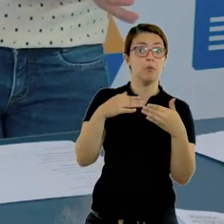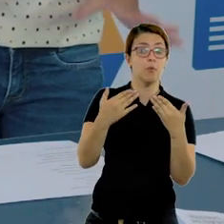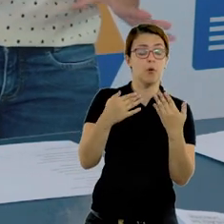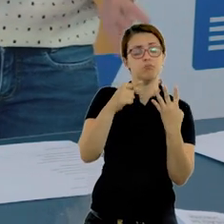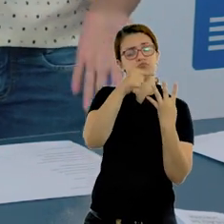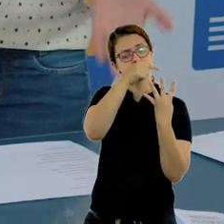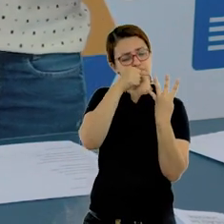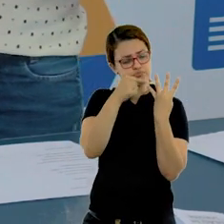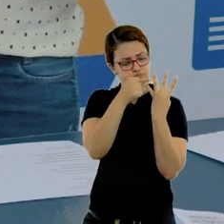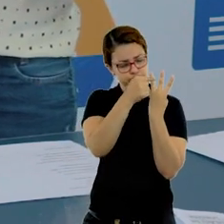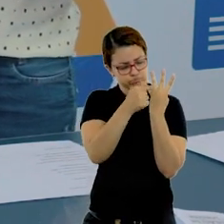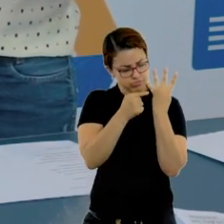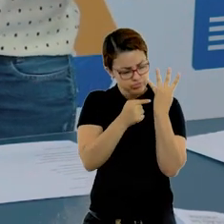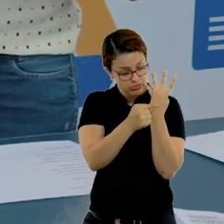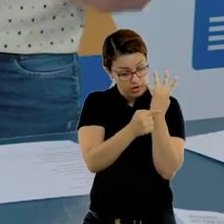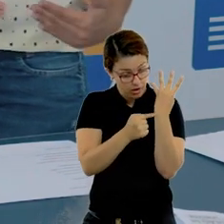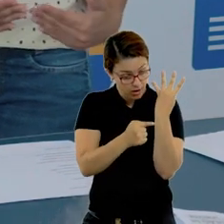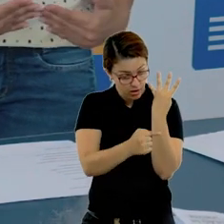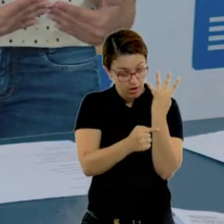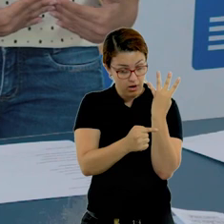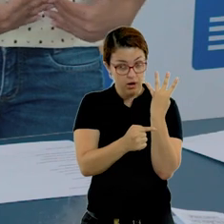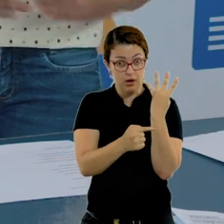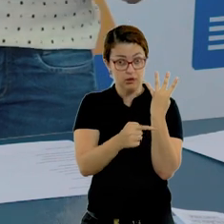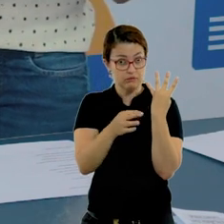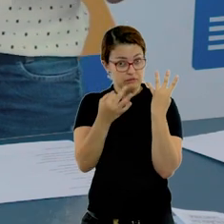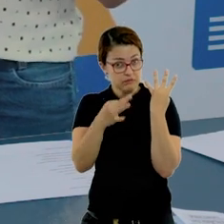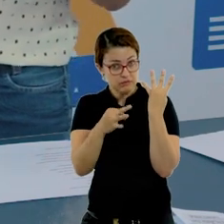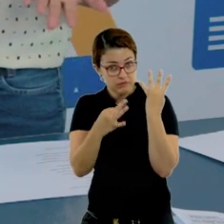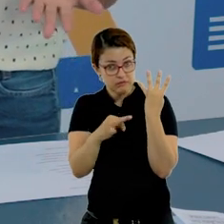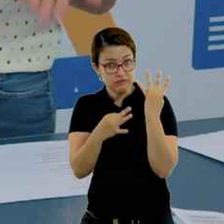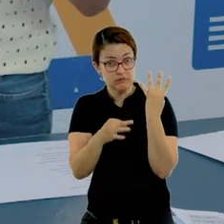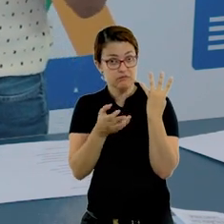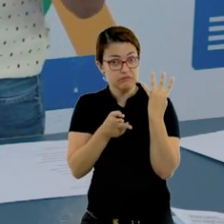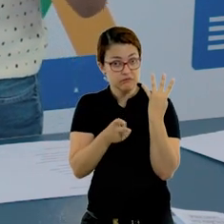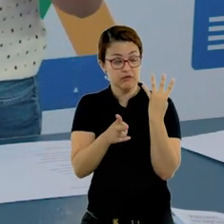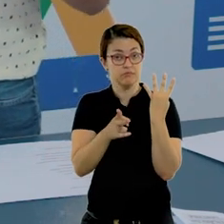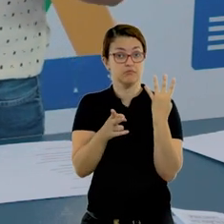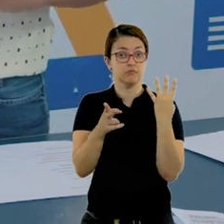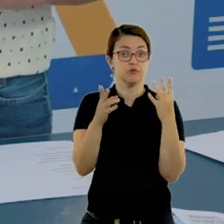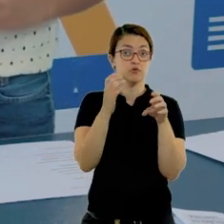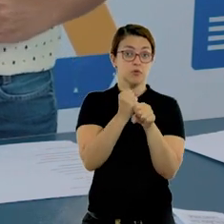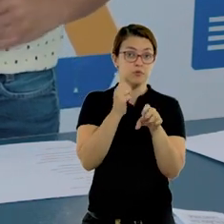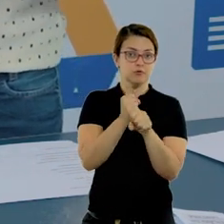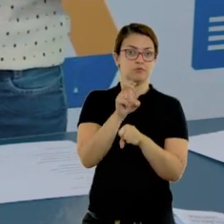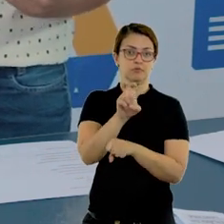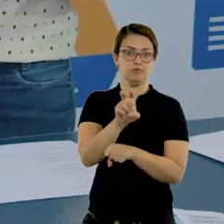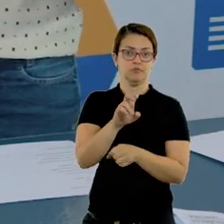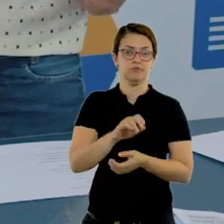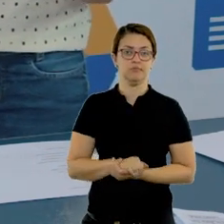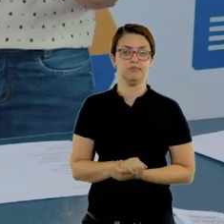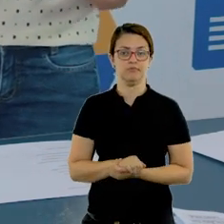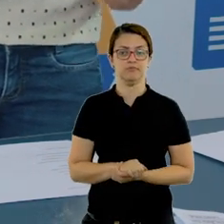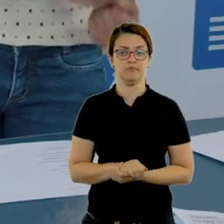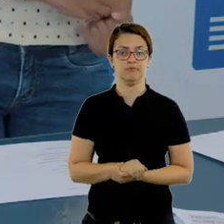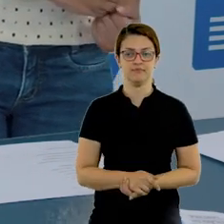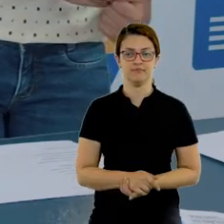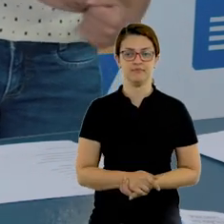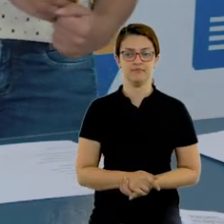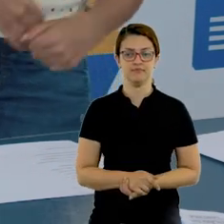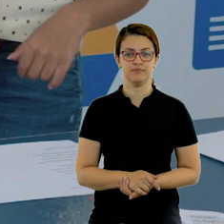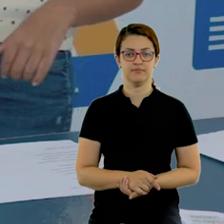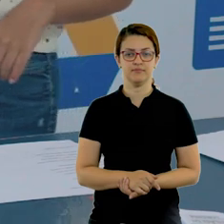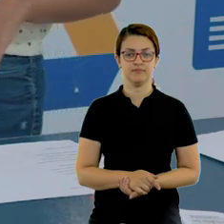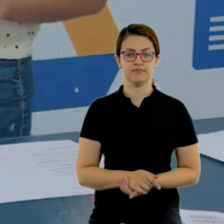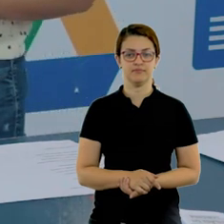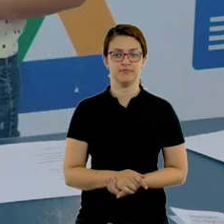quando terminar o jogo, volta lá, verifica qual foi o caminho que vocês fizeram e confirma se vocês fizeram o caminho correto, sempre adicionando 5,